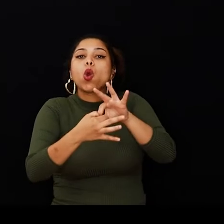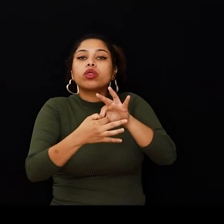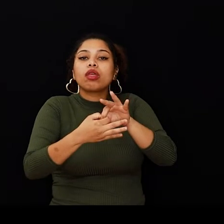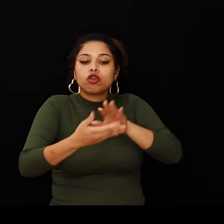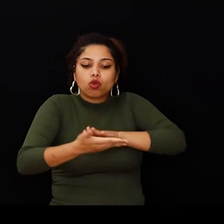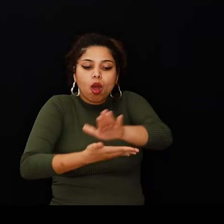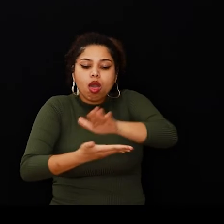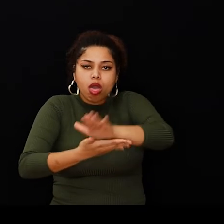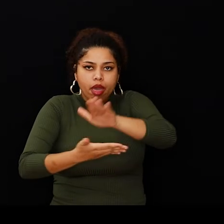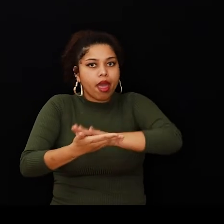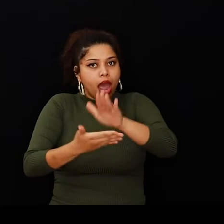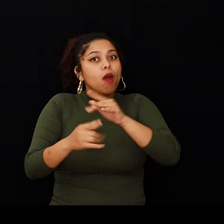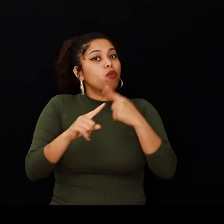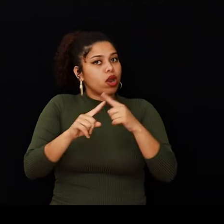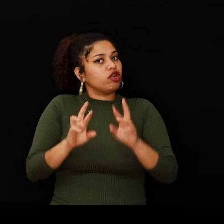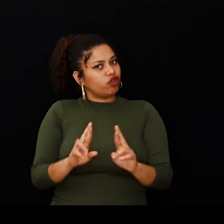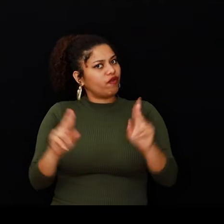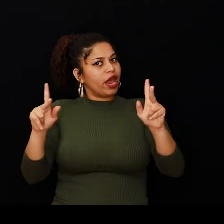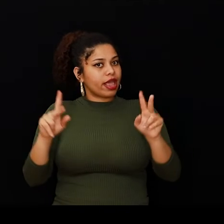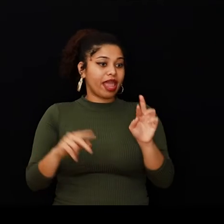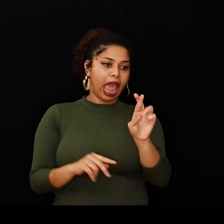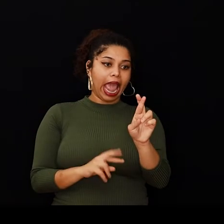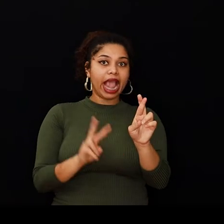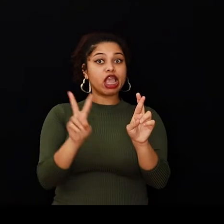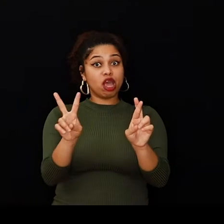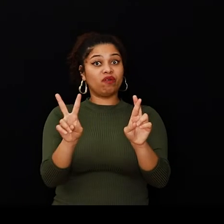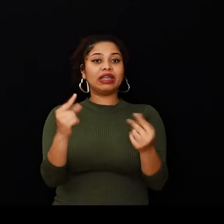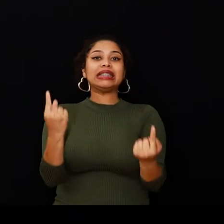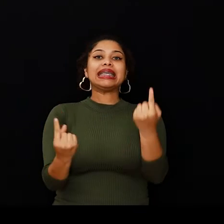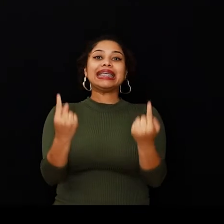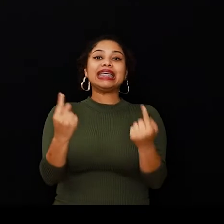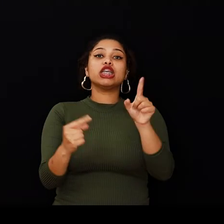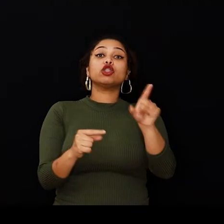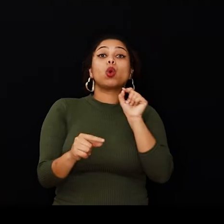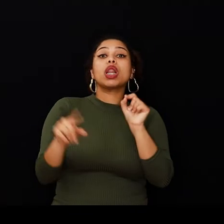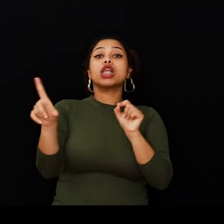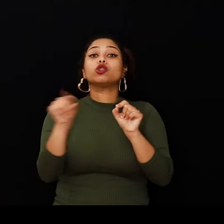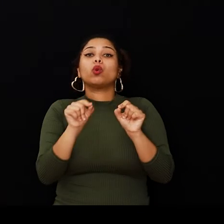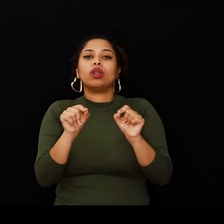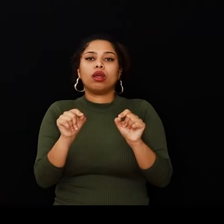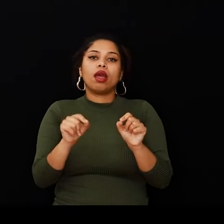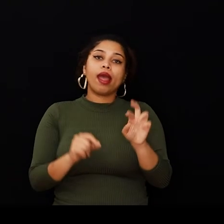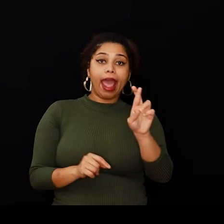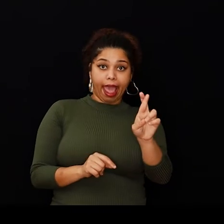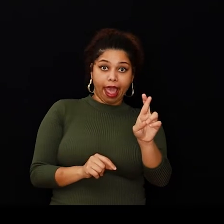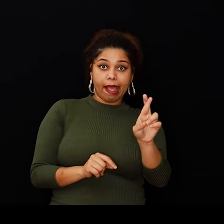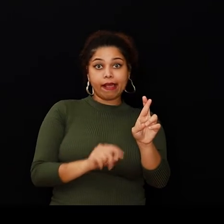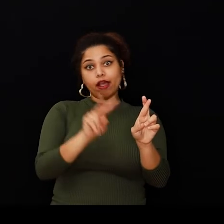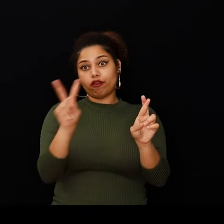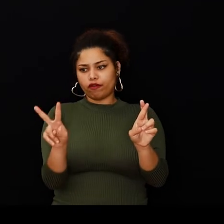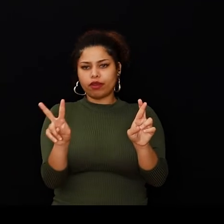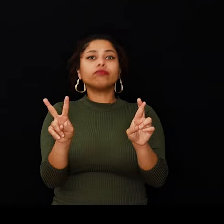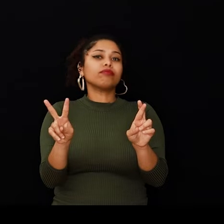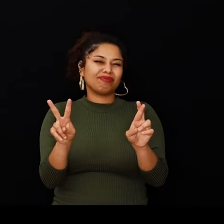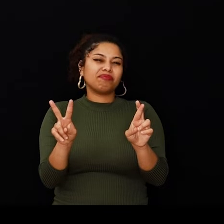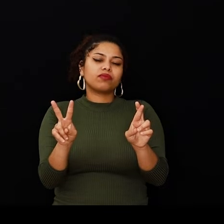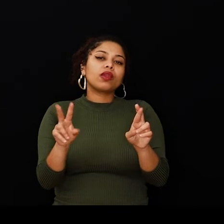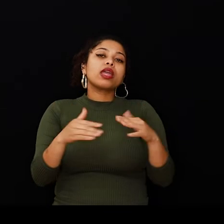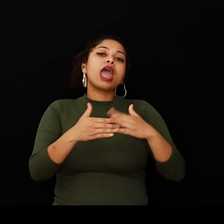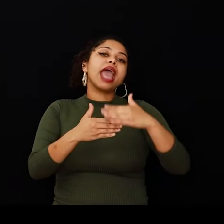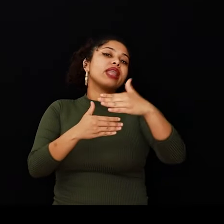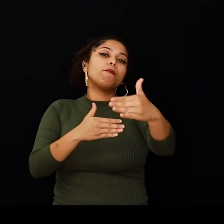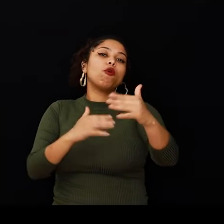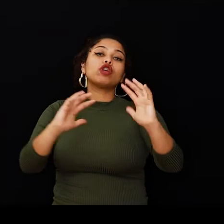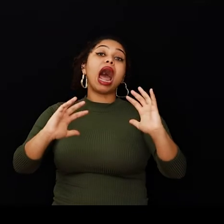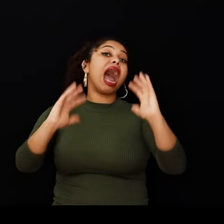isso acarreta uma decisão editorial em dizer se era um R ou um V,